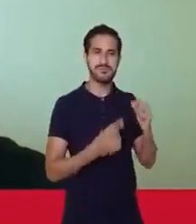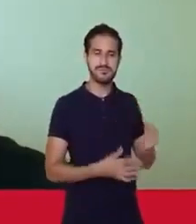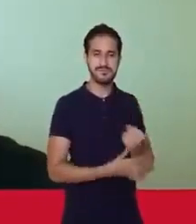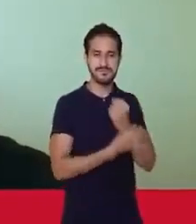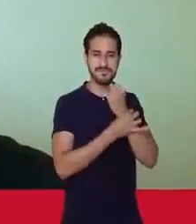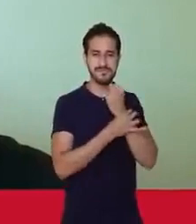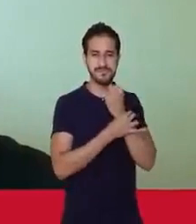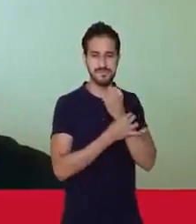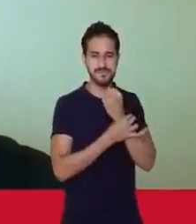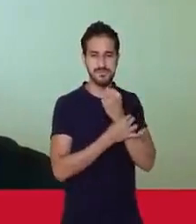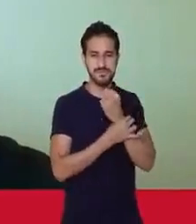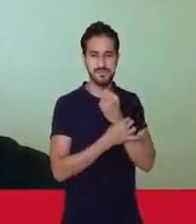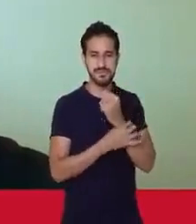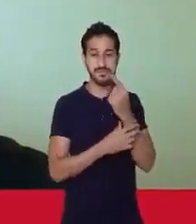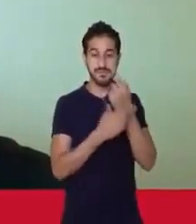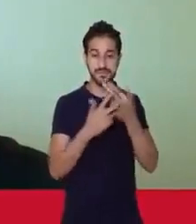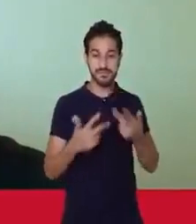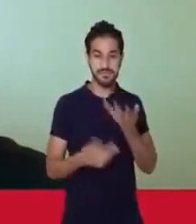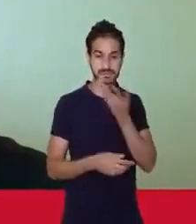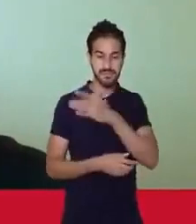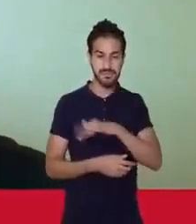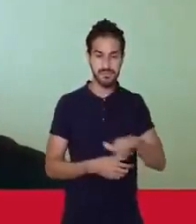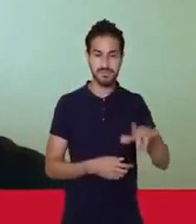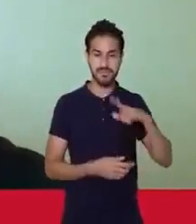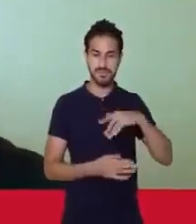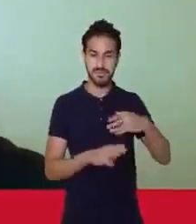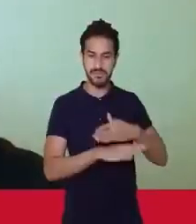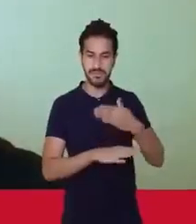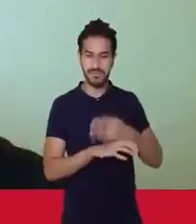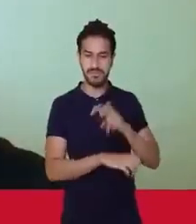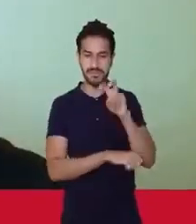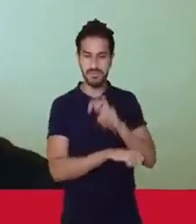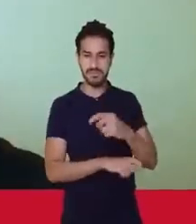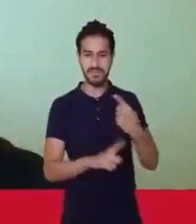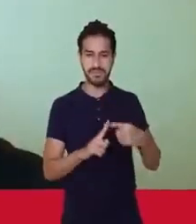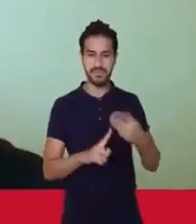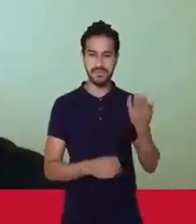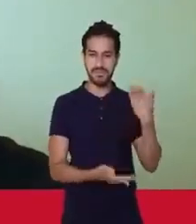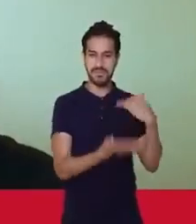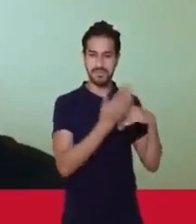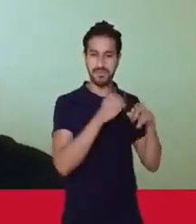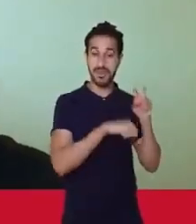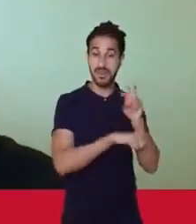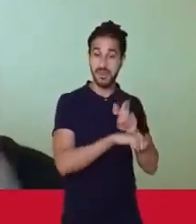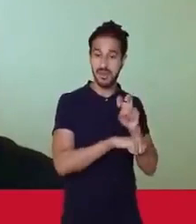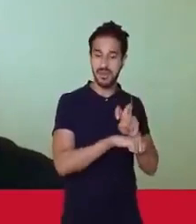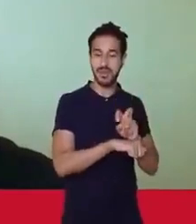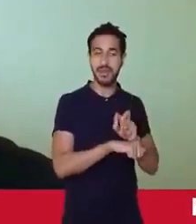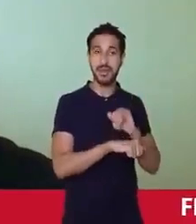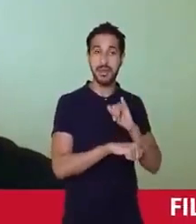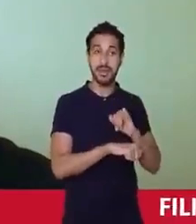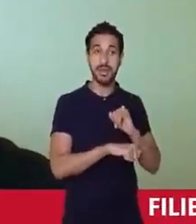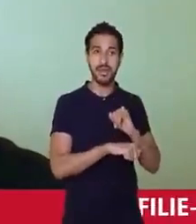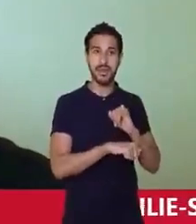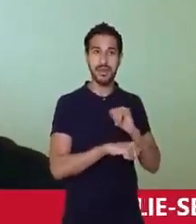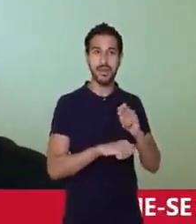garantir que, primeiro, as crianças tivessem acesso à creche, porque lá na creche, se você for